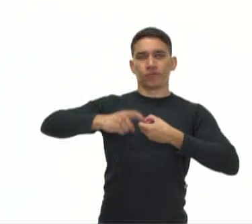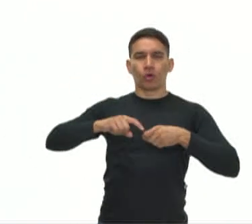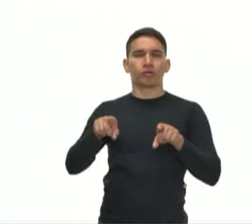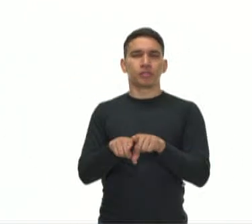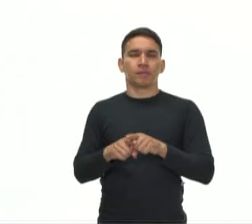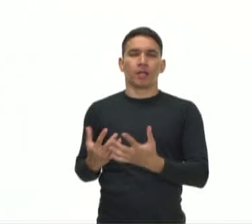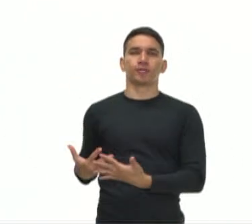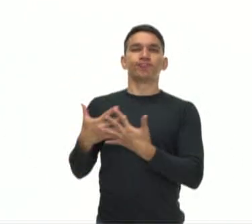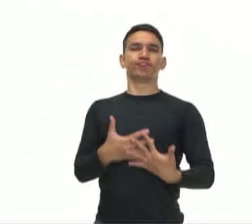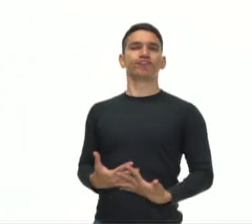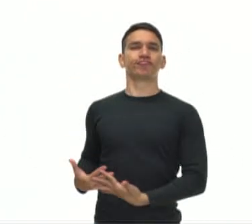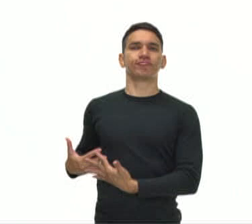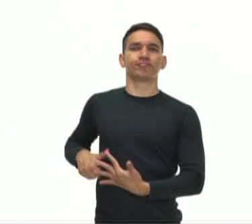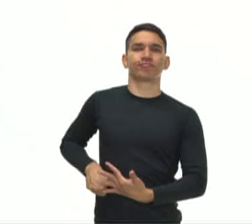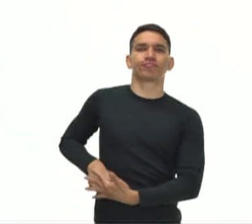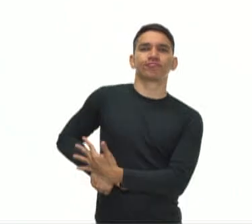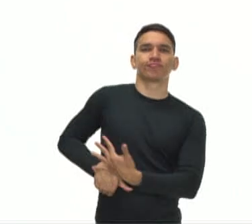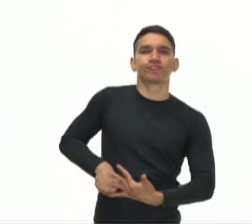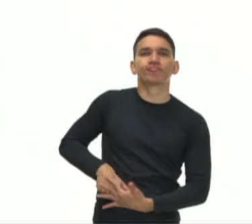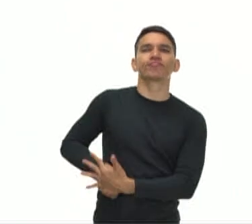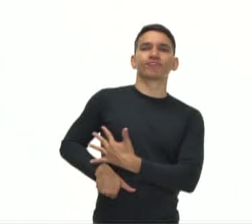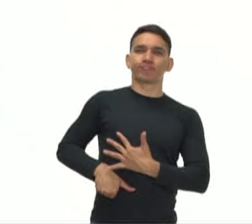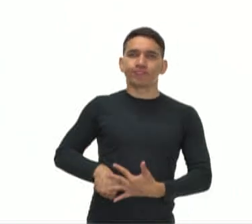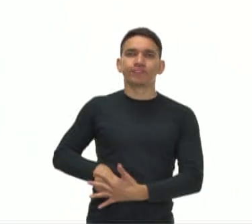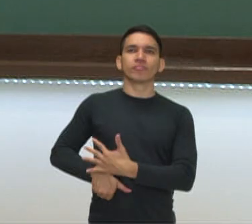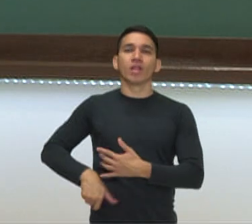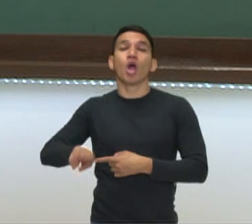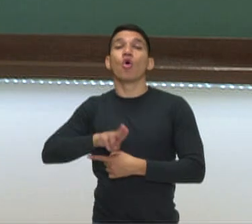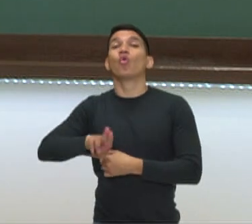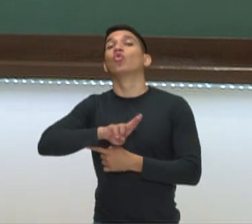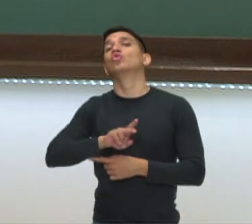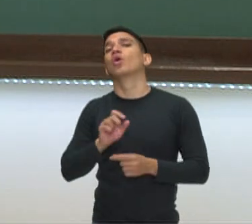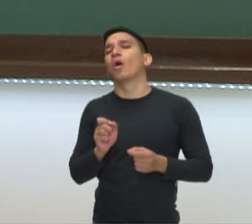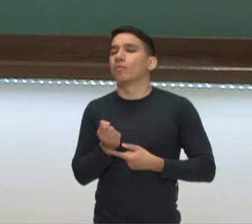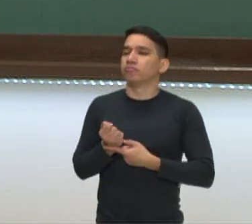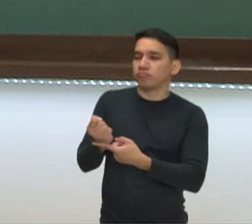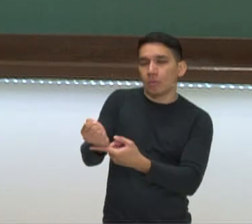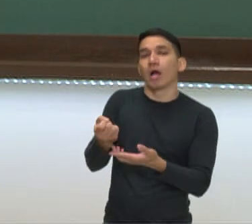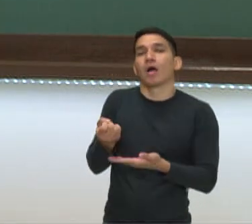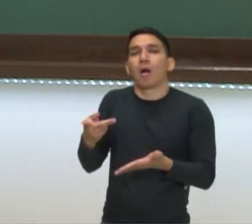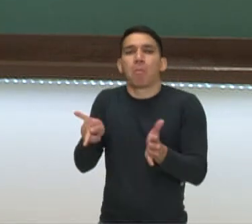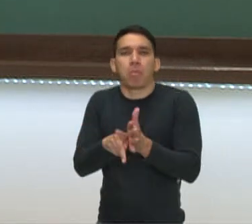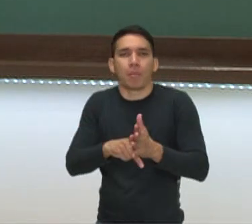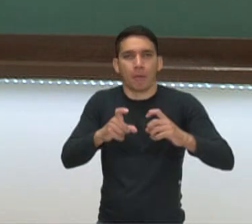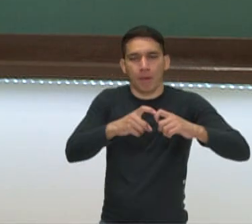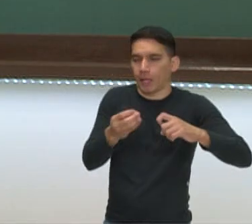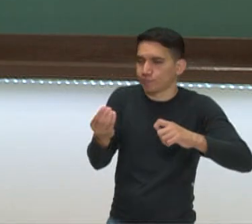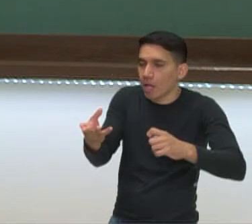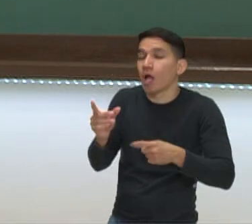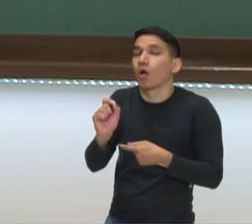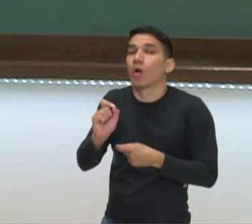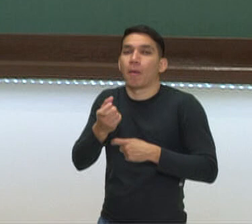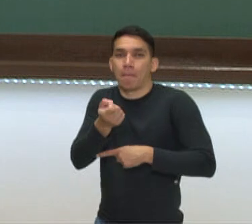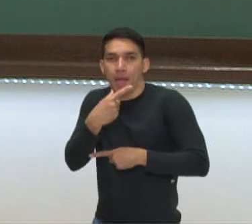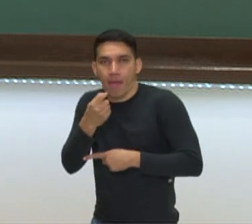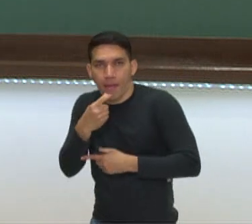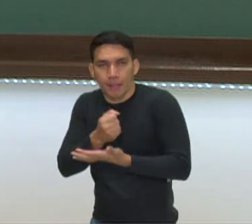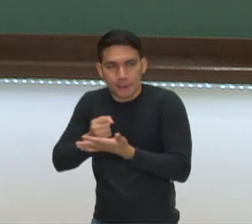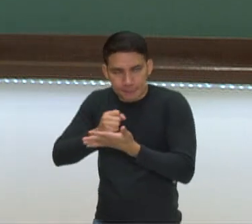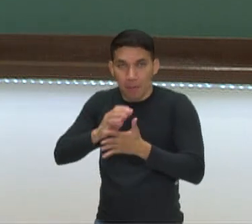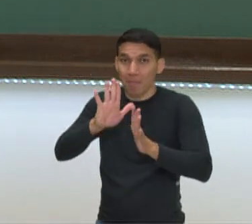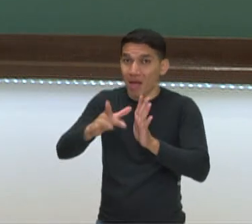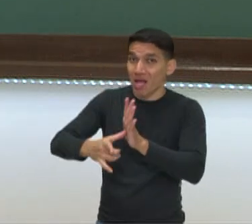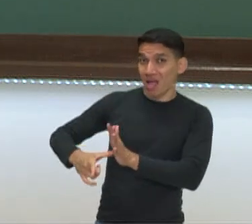quadro com o uso de alguns medicamentos que vão ser orientados, né, pelo próprio médico, mas